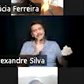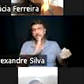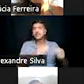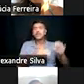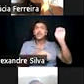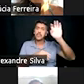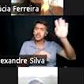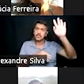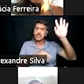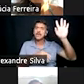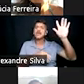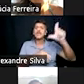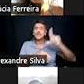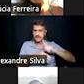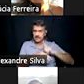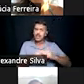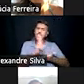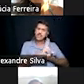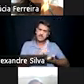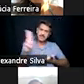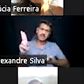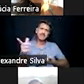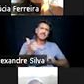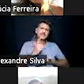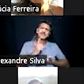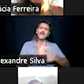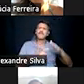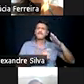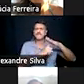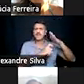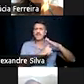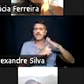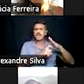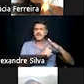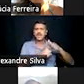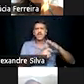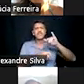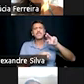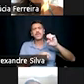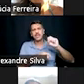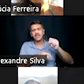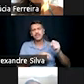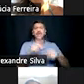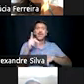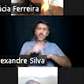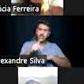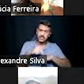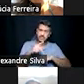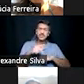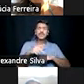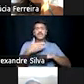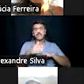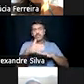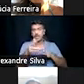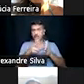você vai nas grandes universidades, existem feiras de minerais, rochas, fósseis, porque se acredita